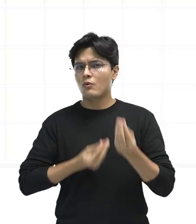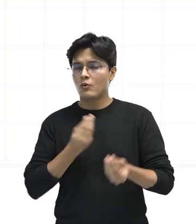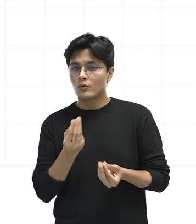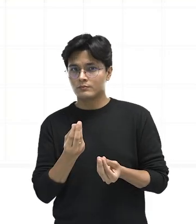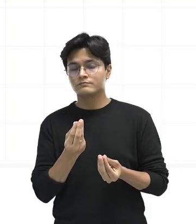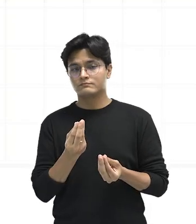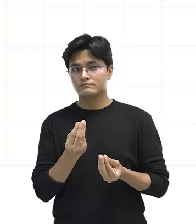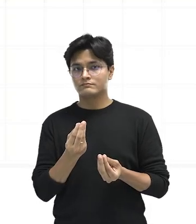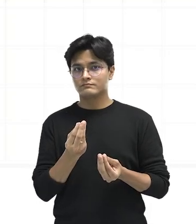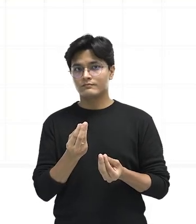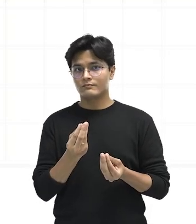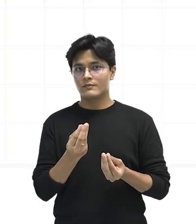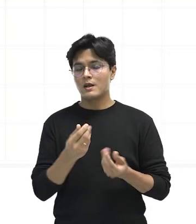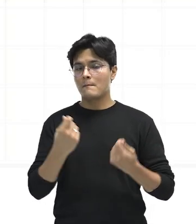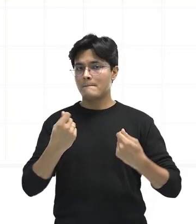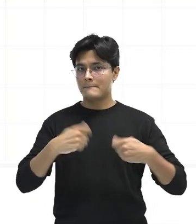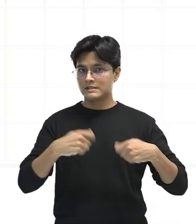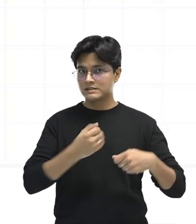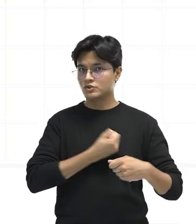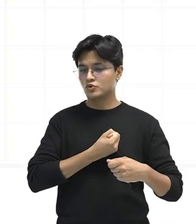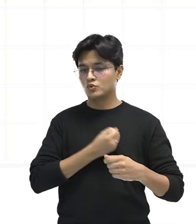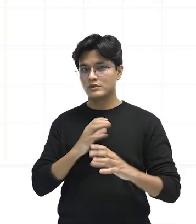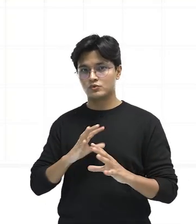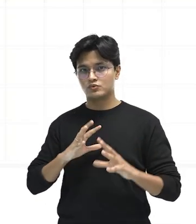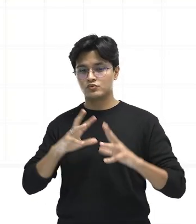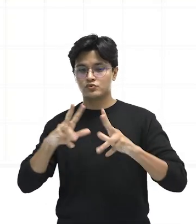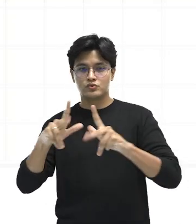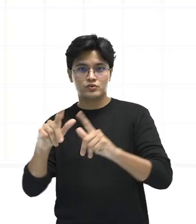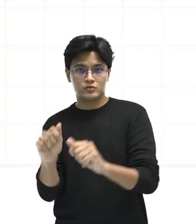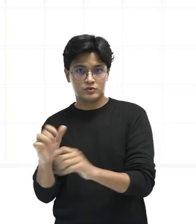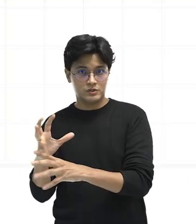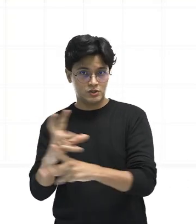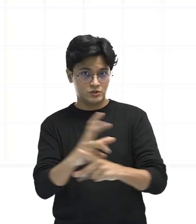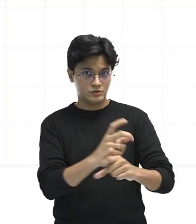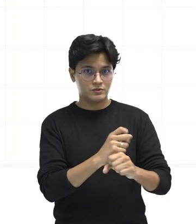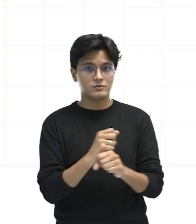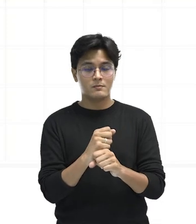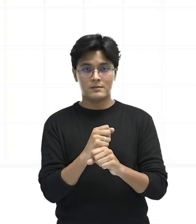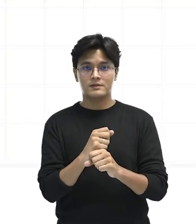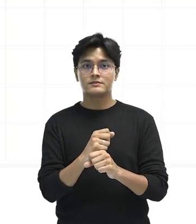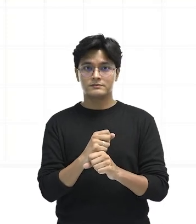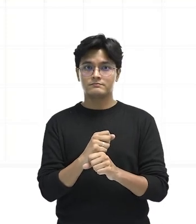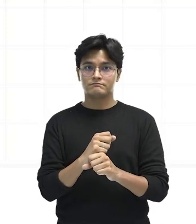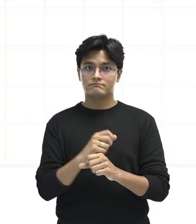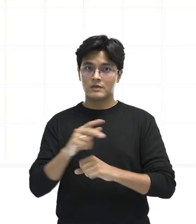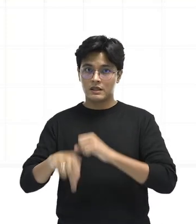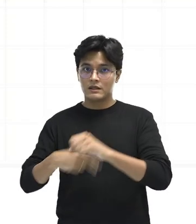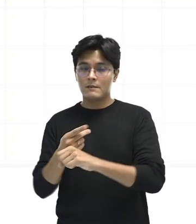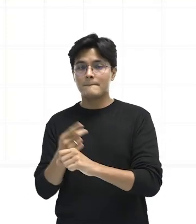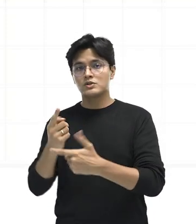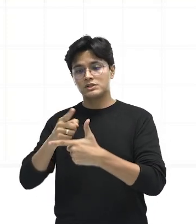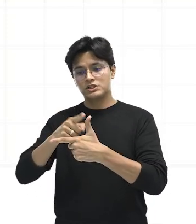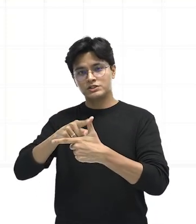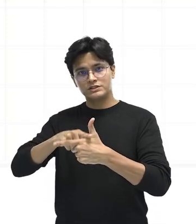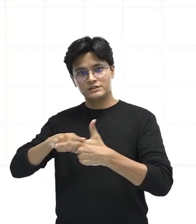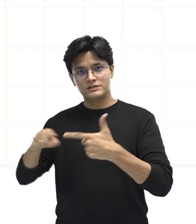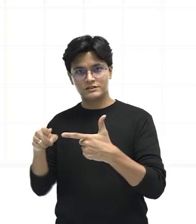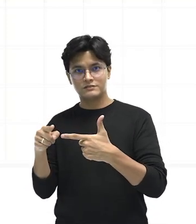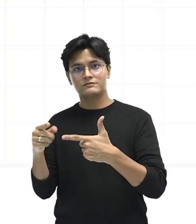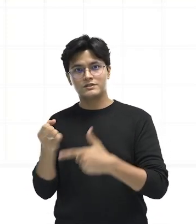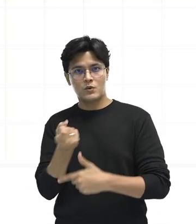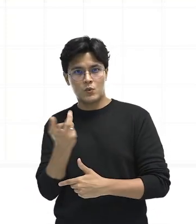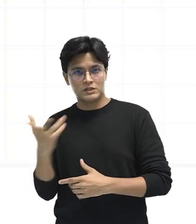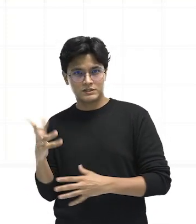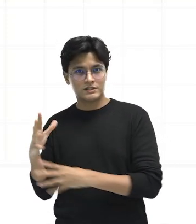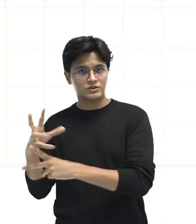somamos todos, veja só, somamos todos os números e dividimos pelo